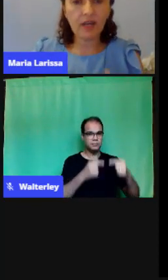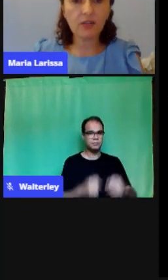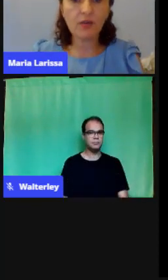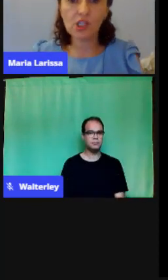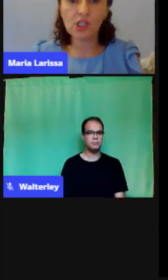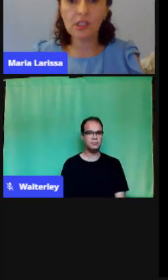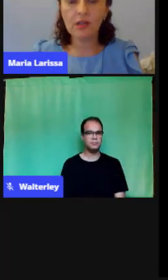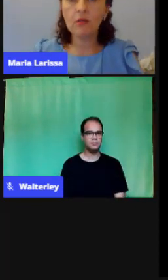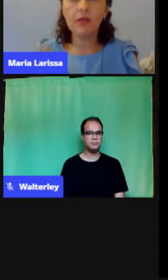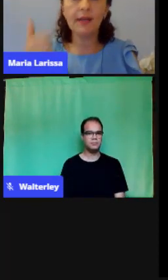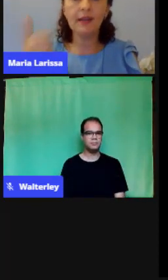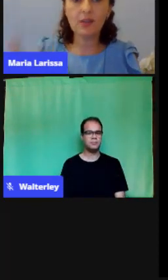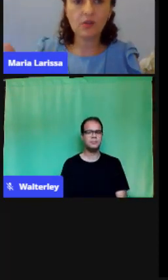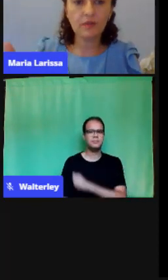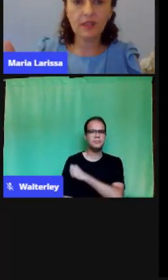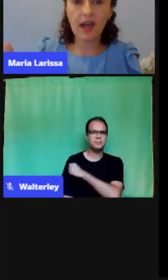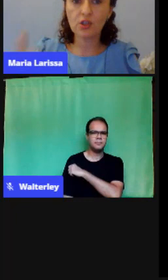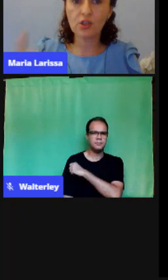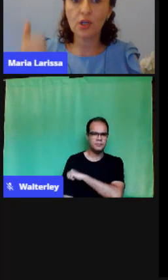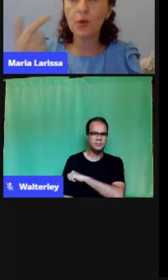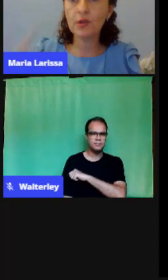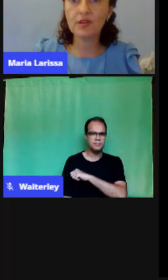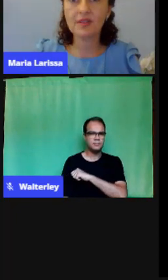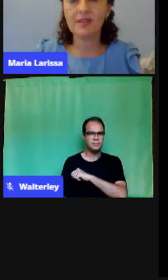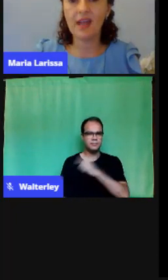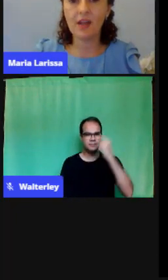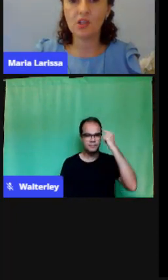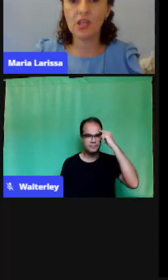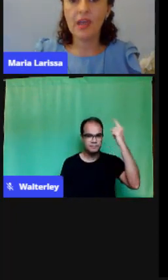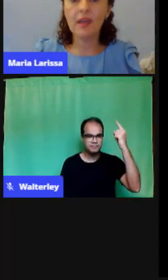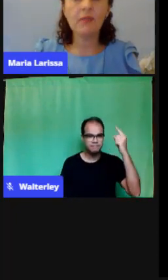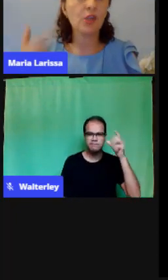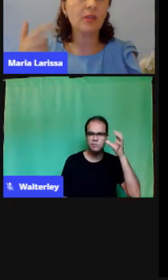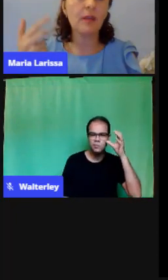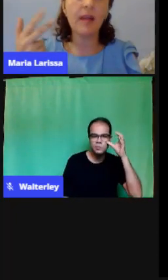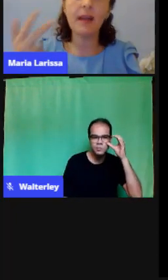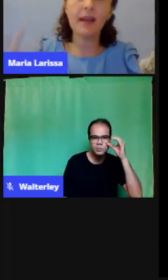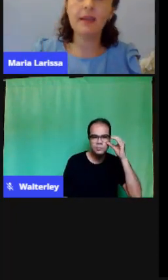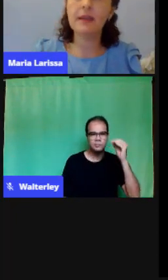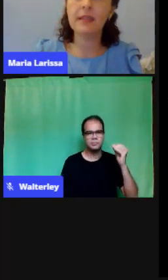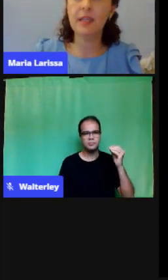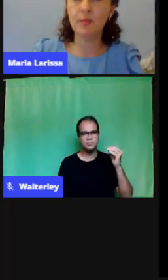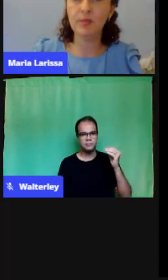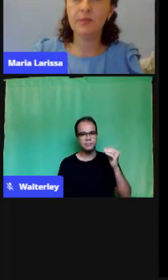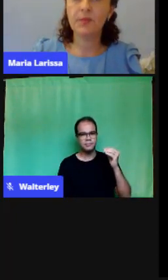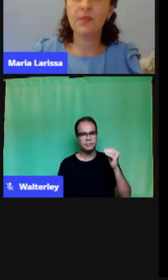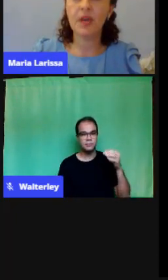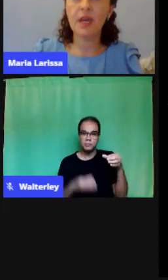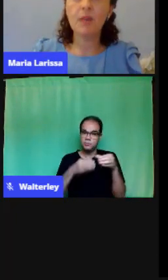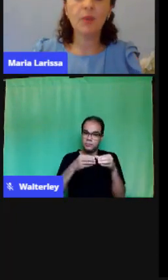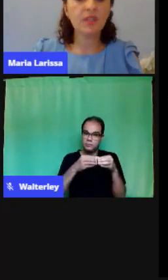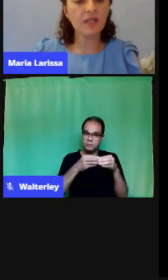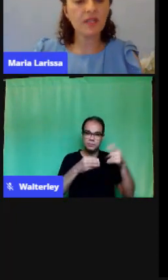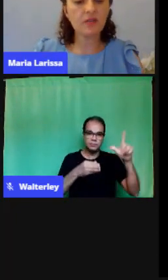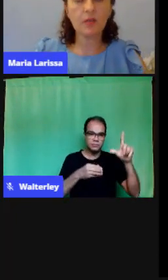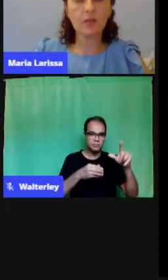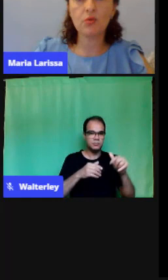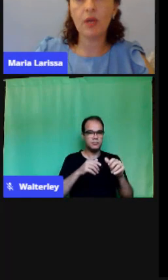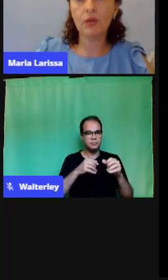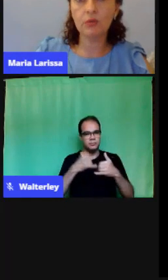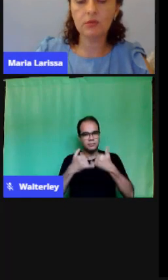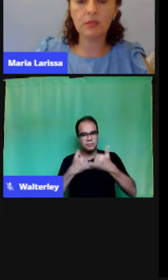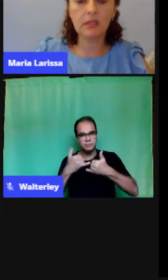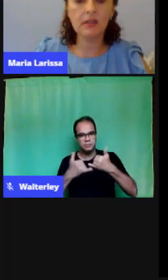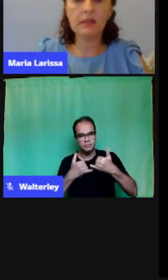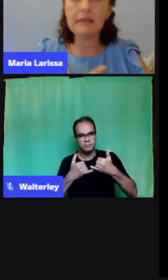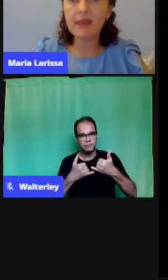ele é levado a agir com criatividade, curiosidade, ele pode trabalhar em equipe. Né? Muitas vezes nós temos